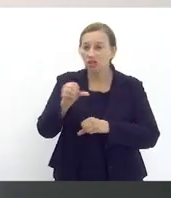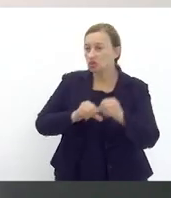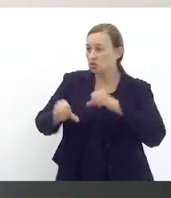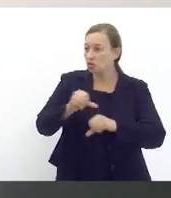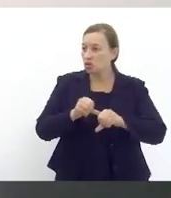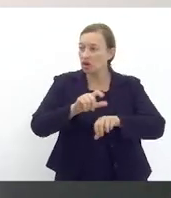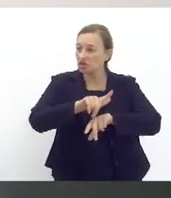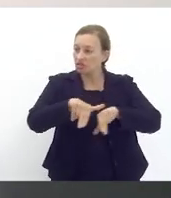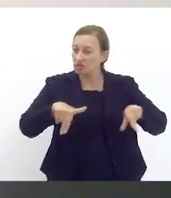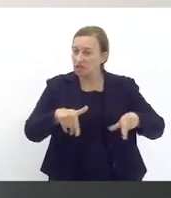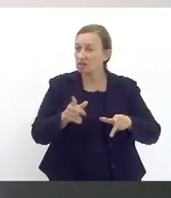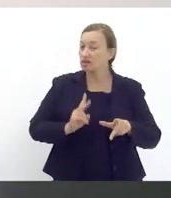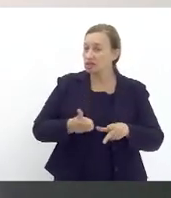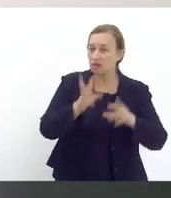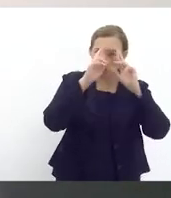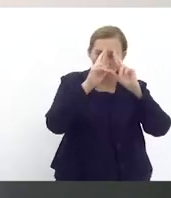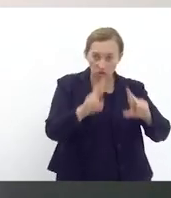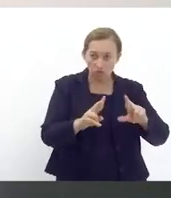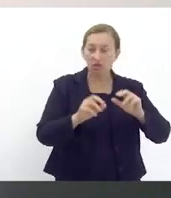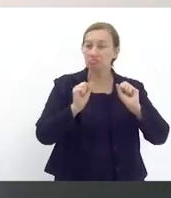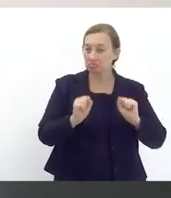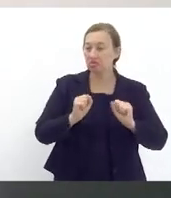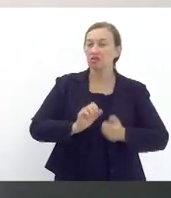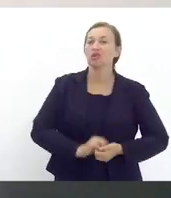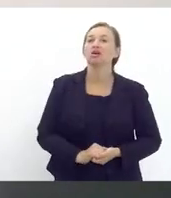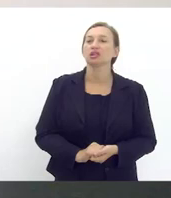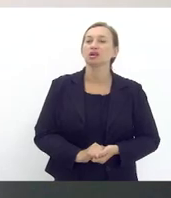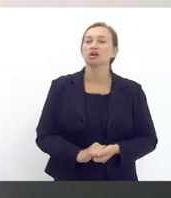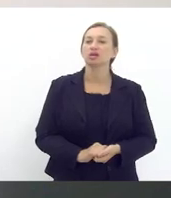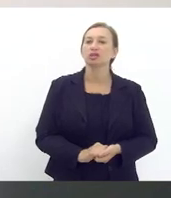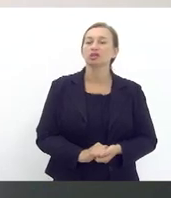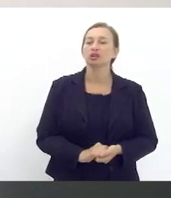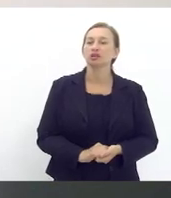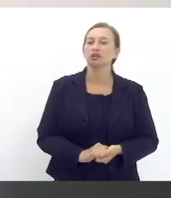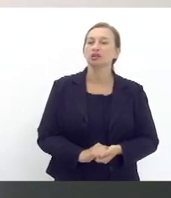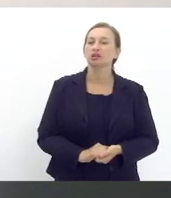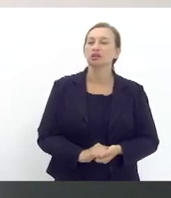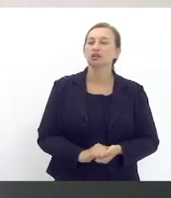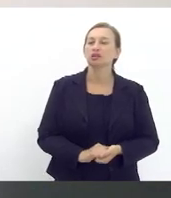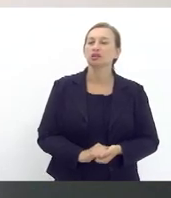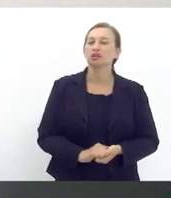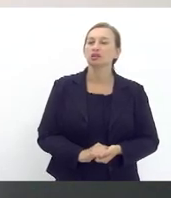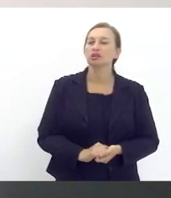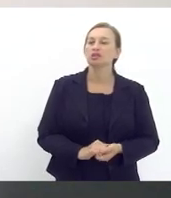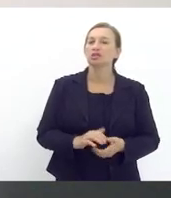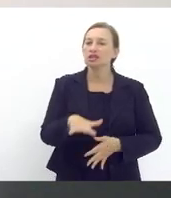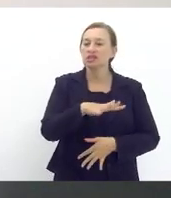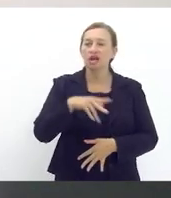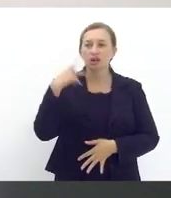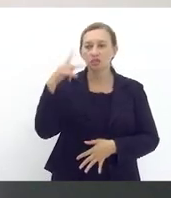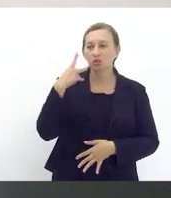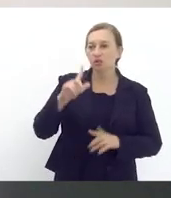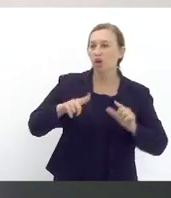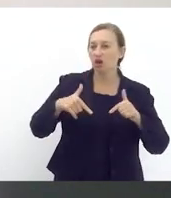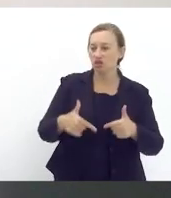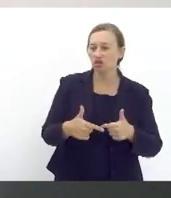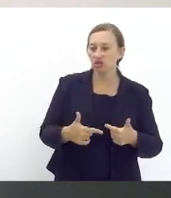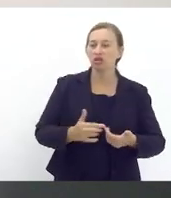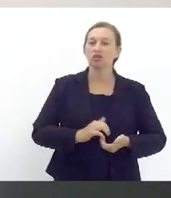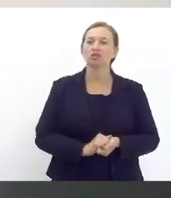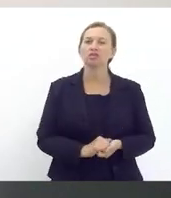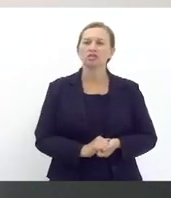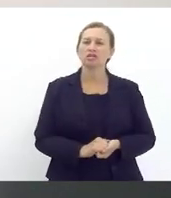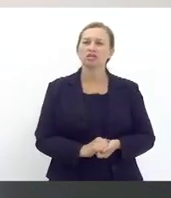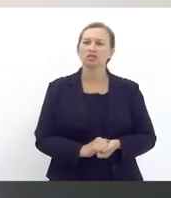diversidade sempre com respeito sempre que possível de inevitavelmente nesse Campo da política ter tensões e disputas